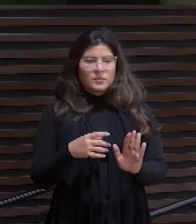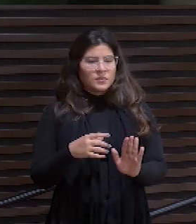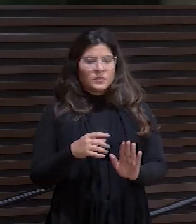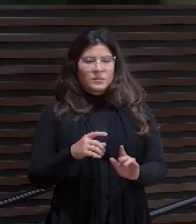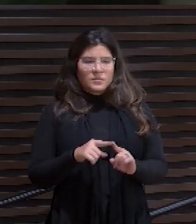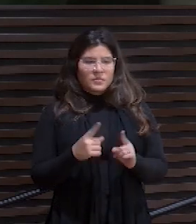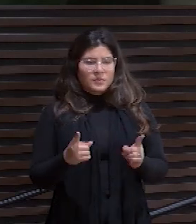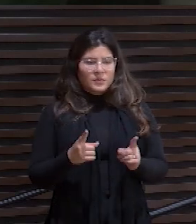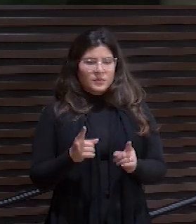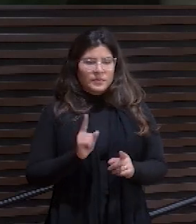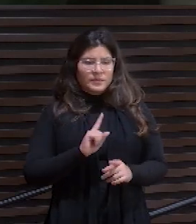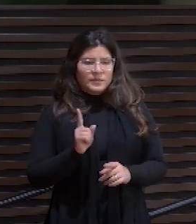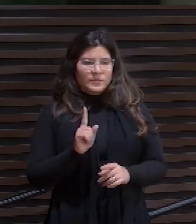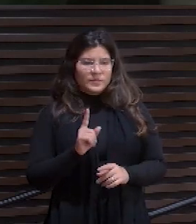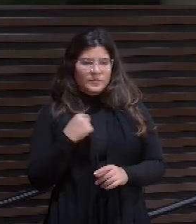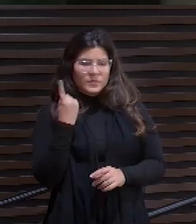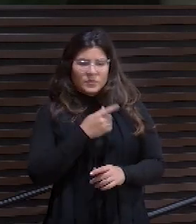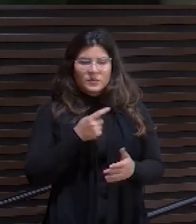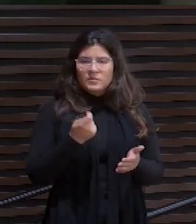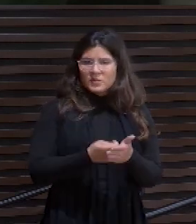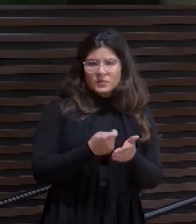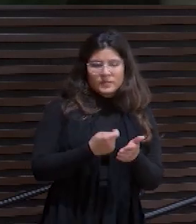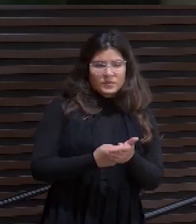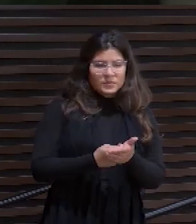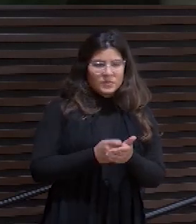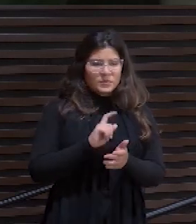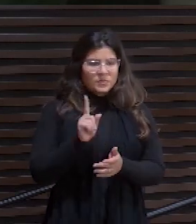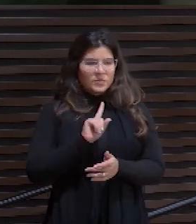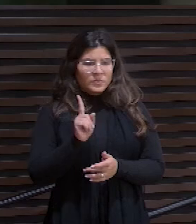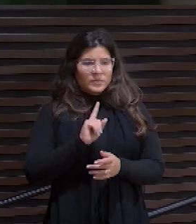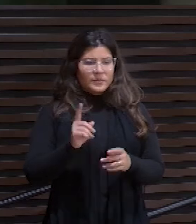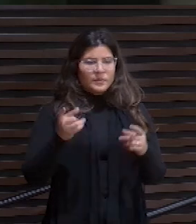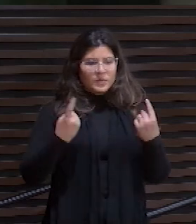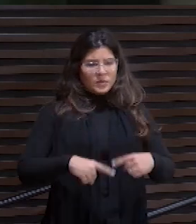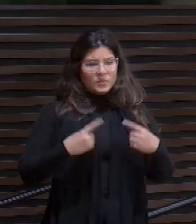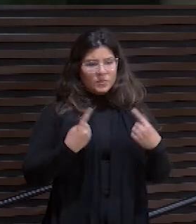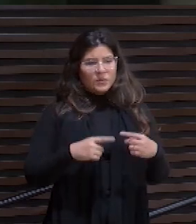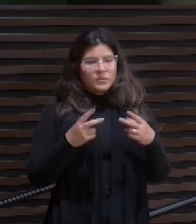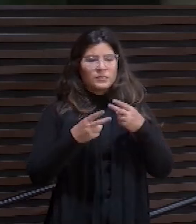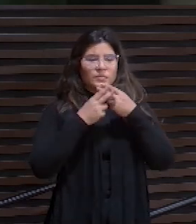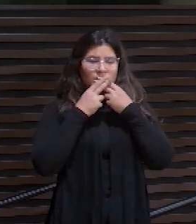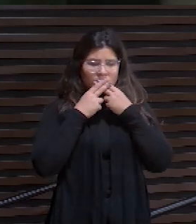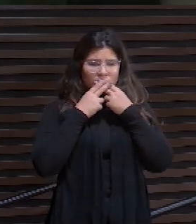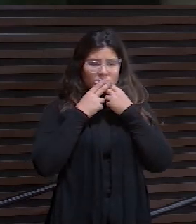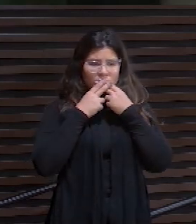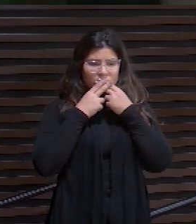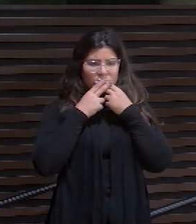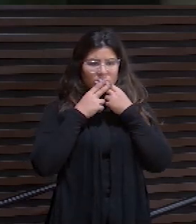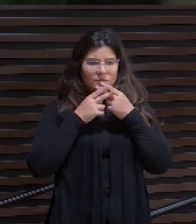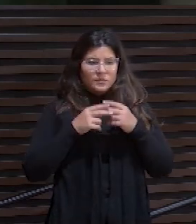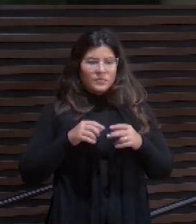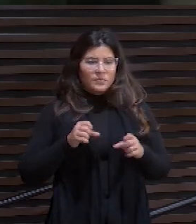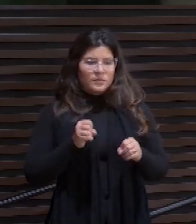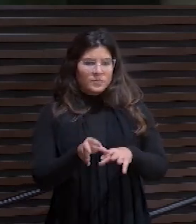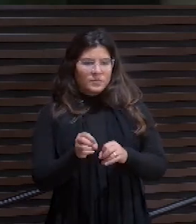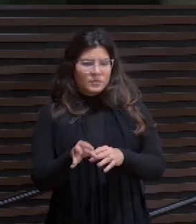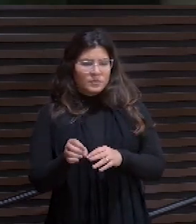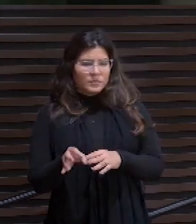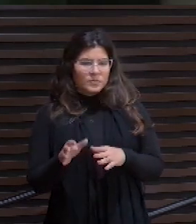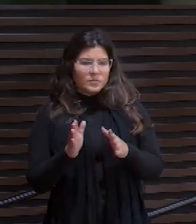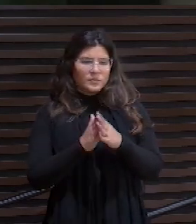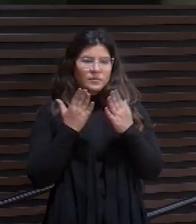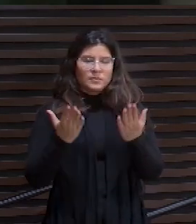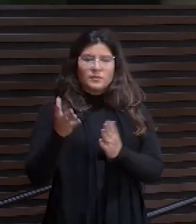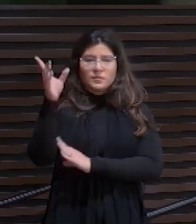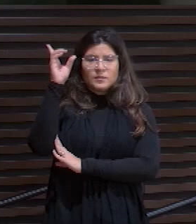verdadeiro jejum bíblico. O jejum, ele é uma prática devocional de busca ao Senhor que muitas vezes nós deixamos de lado por conta